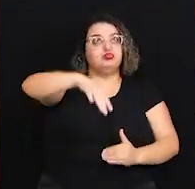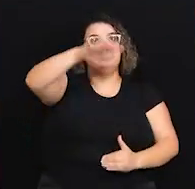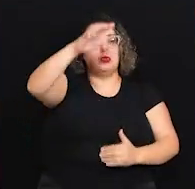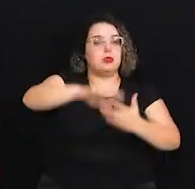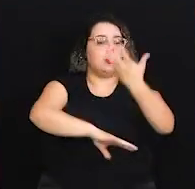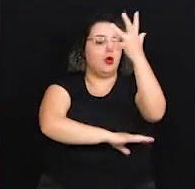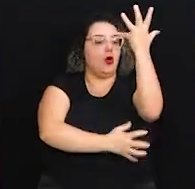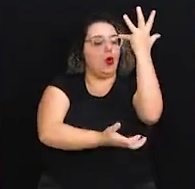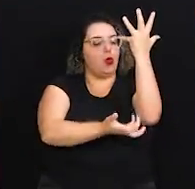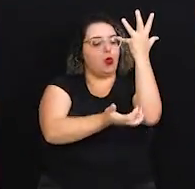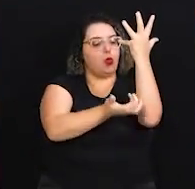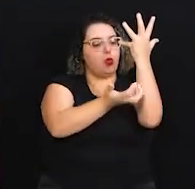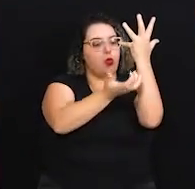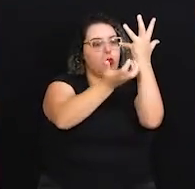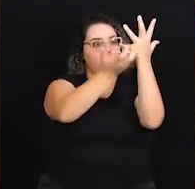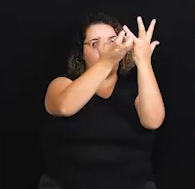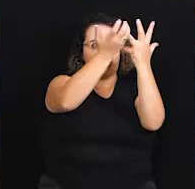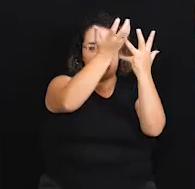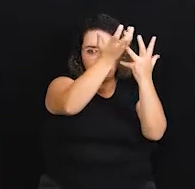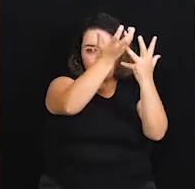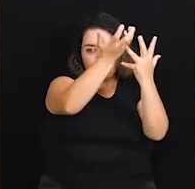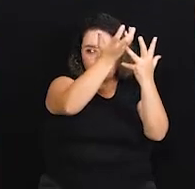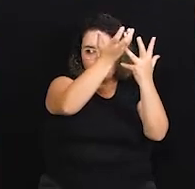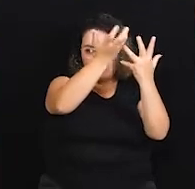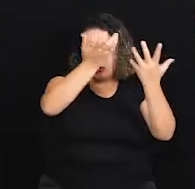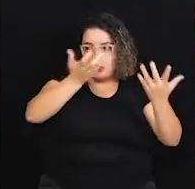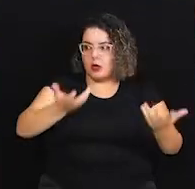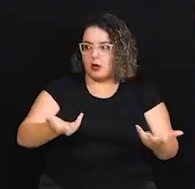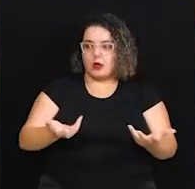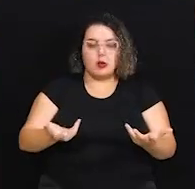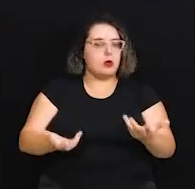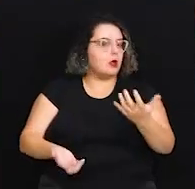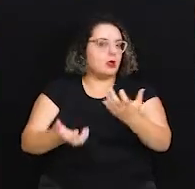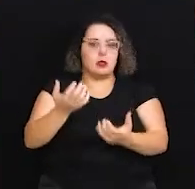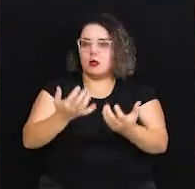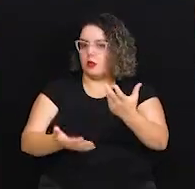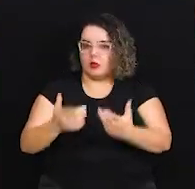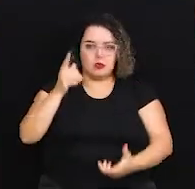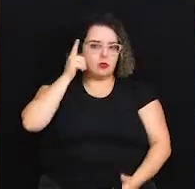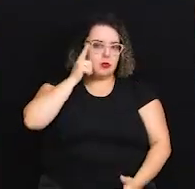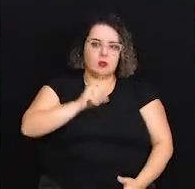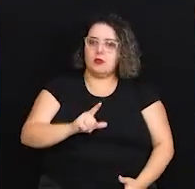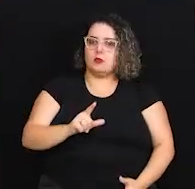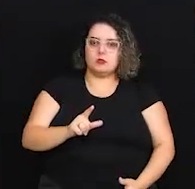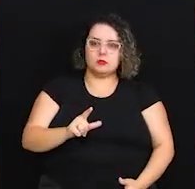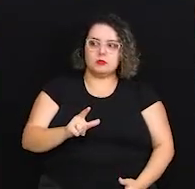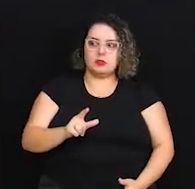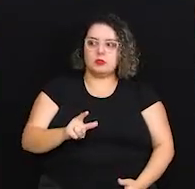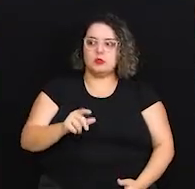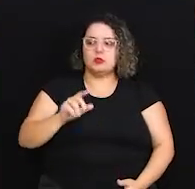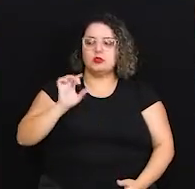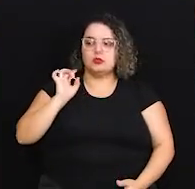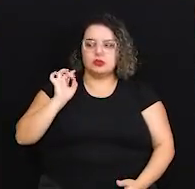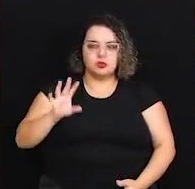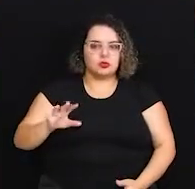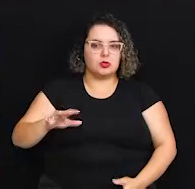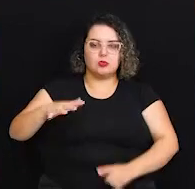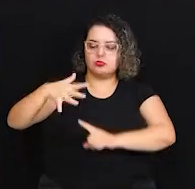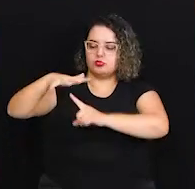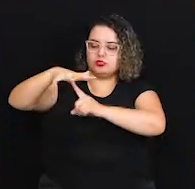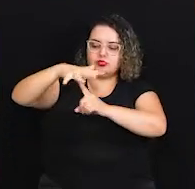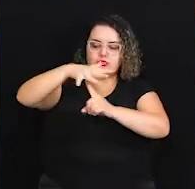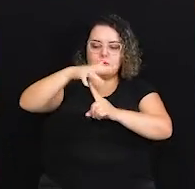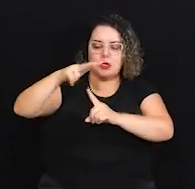árvore inteira, do pé até o topo da árvore, esse incêndio a gente não consegue combater. Ele só vai ser combatido por helicóptero